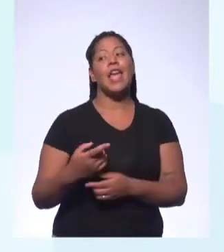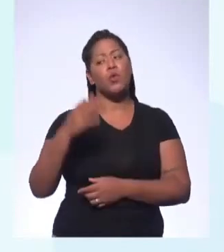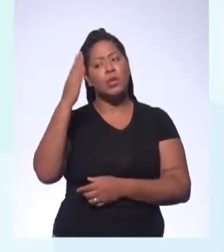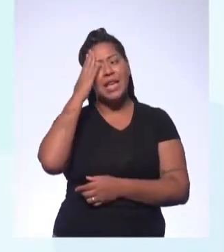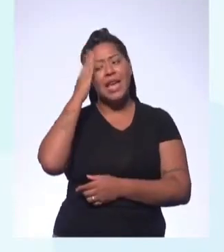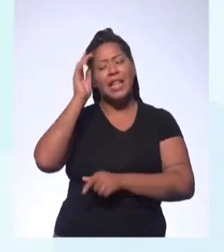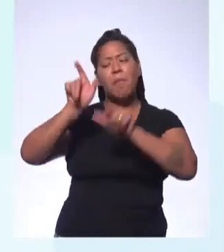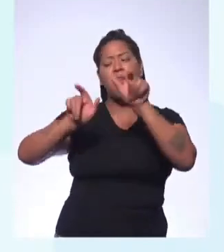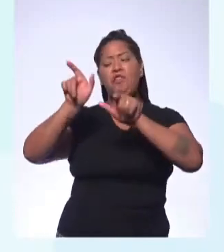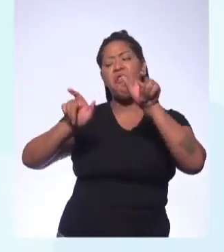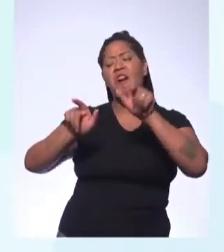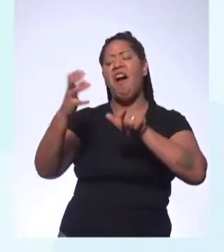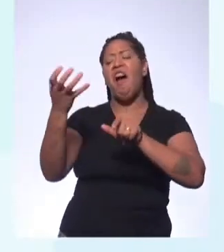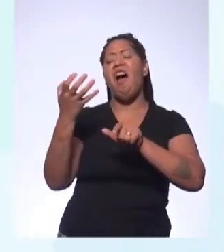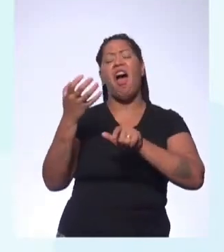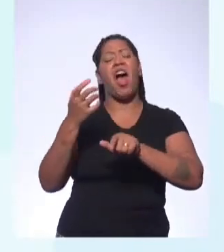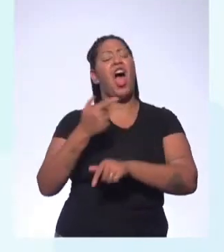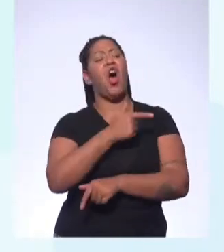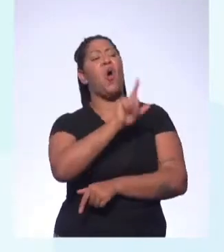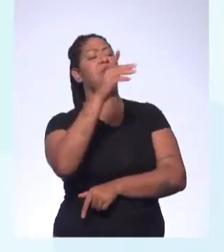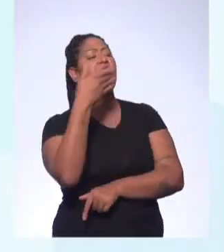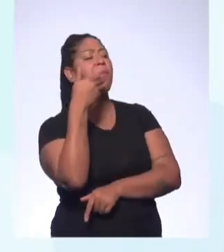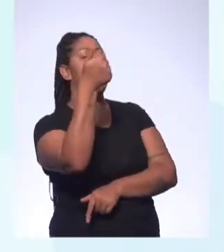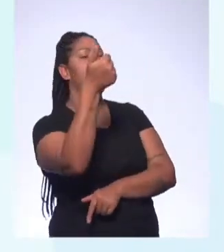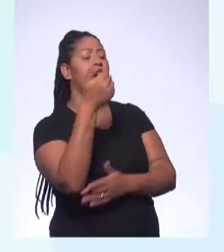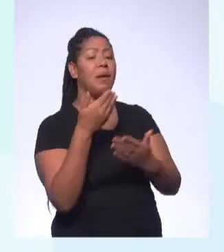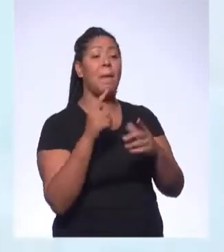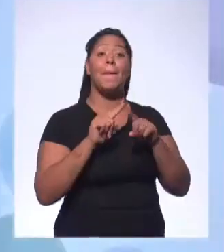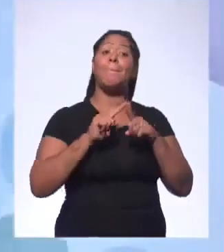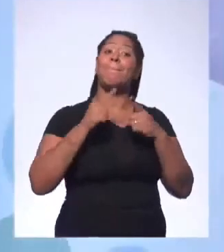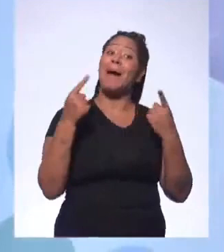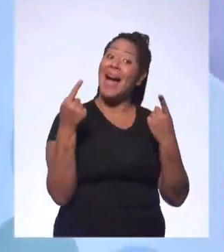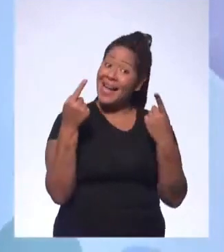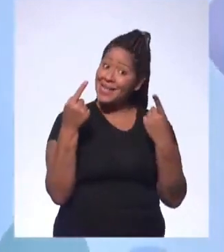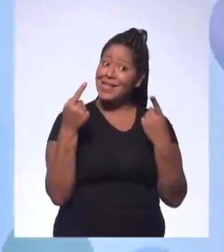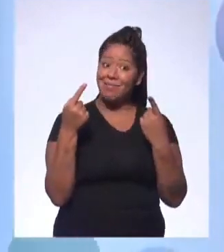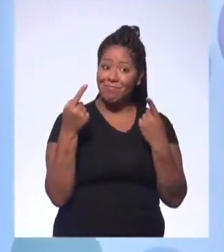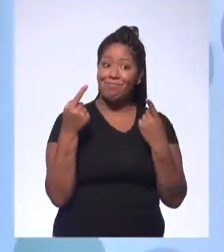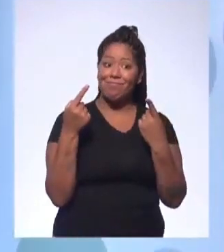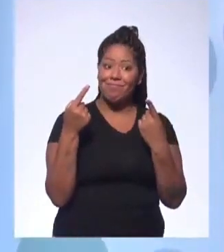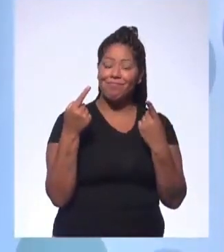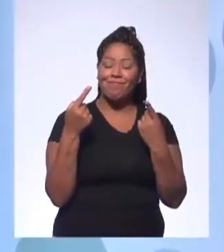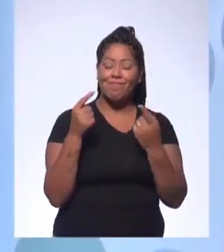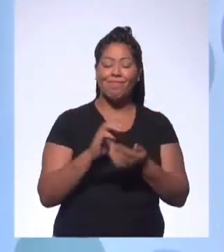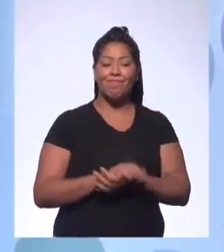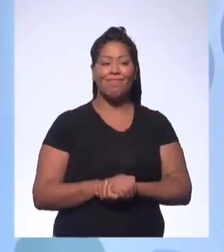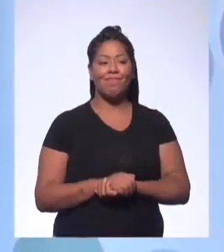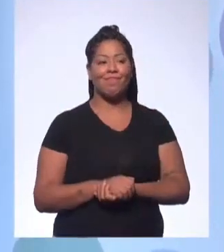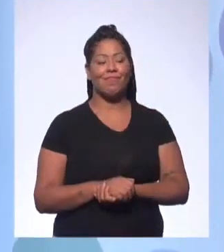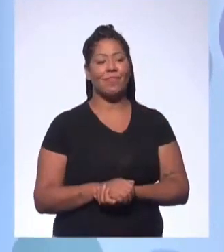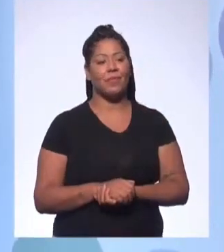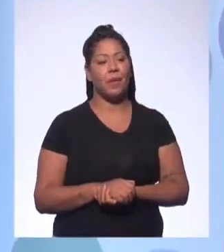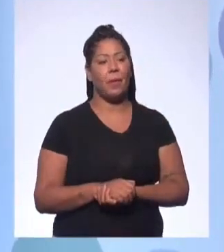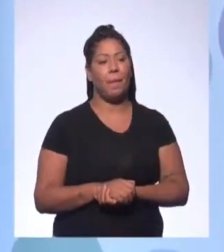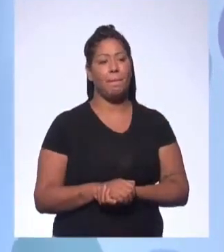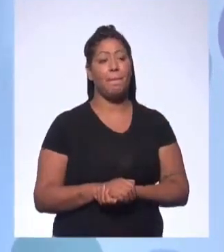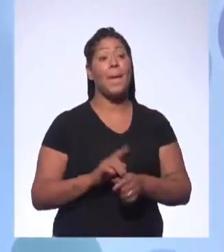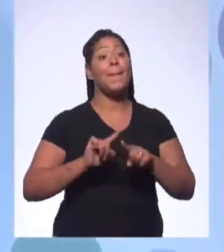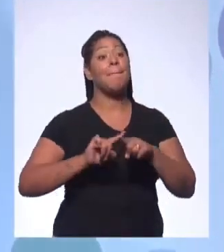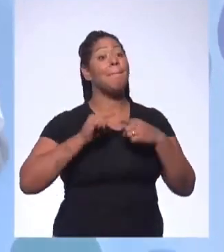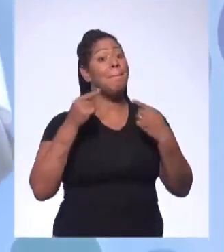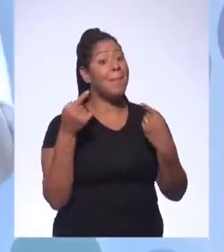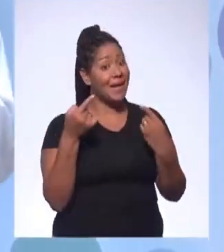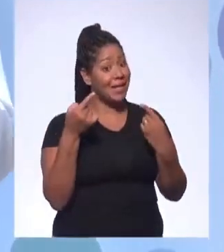coisas, né? Era o outro slide. Eu sei que sempre tem pessoas que defendem muitas coisas e tal,